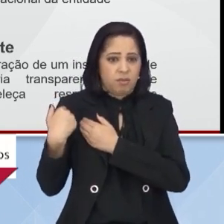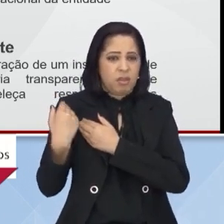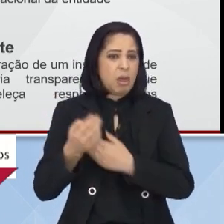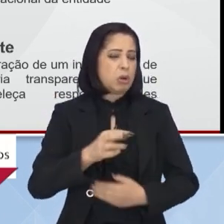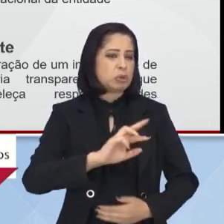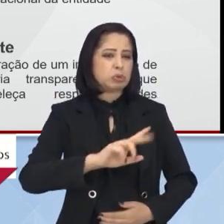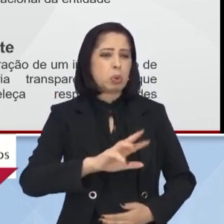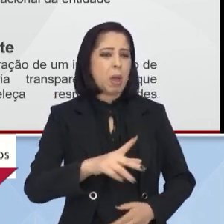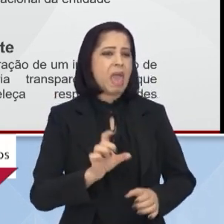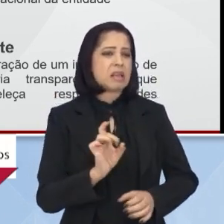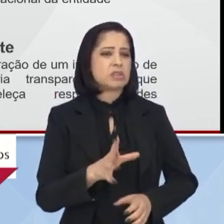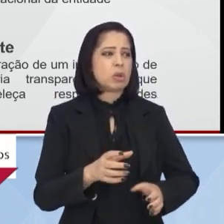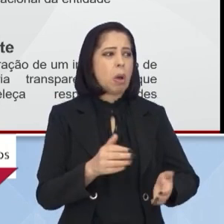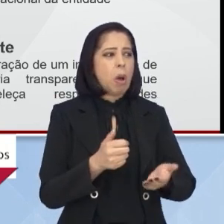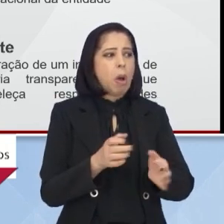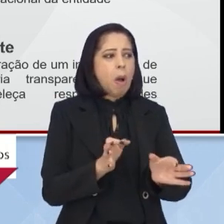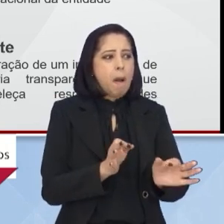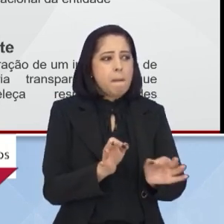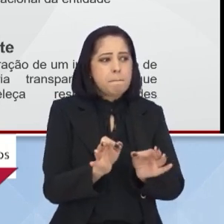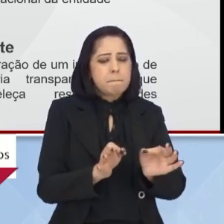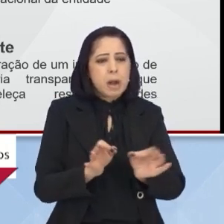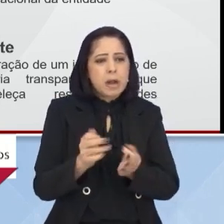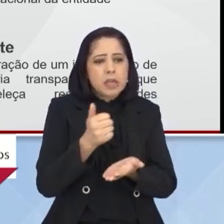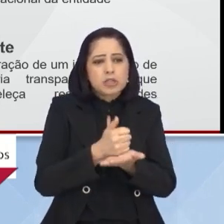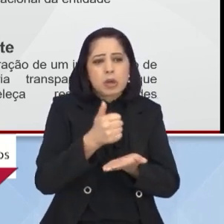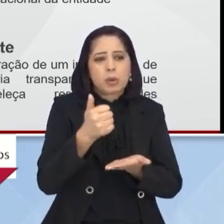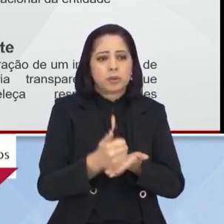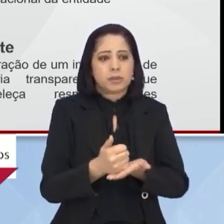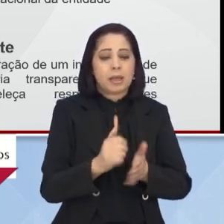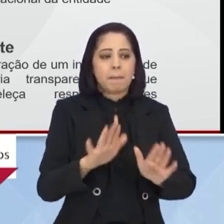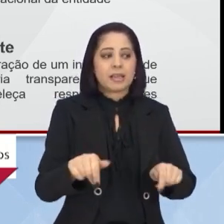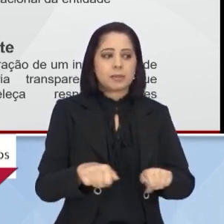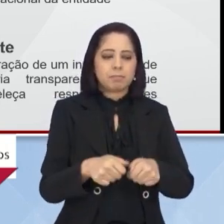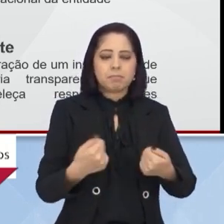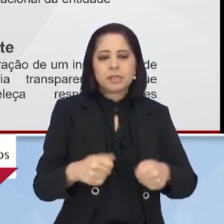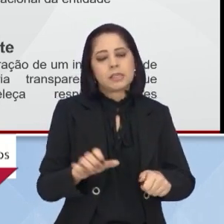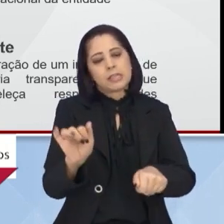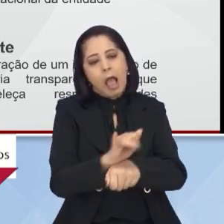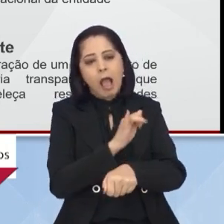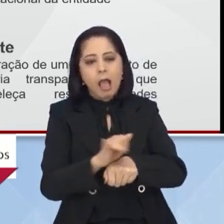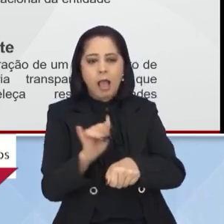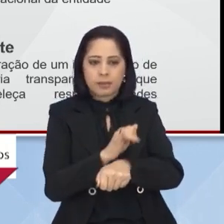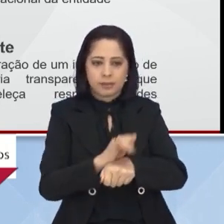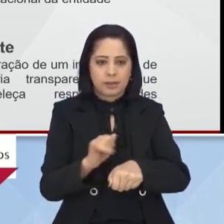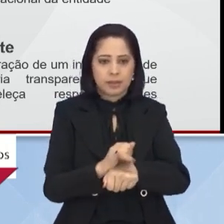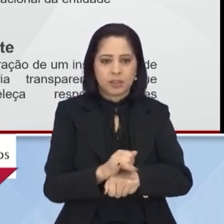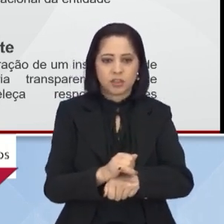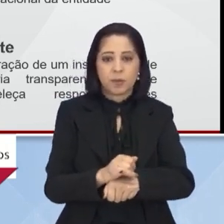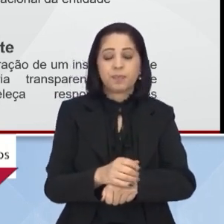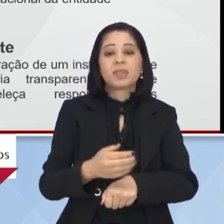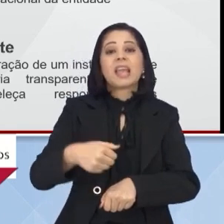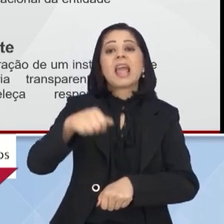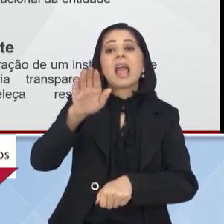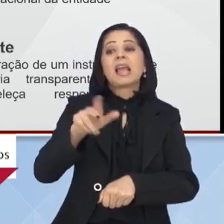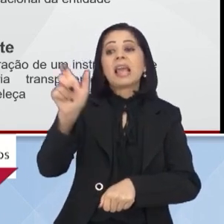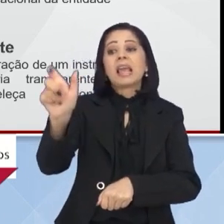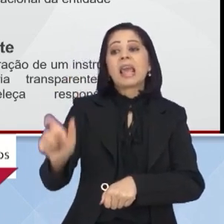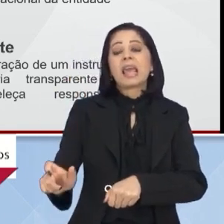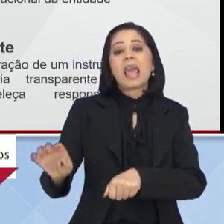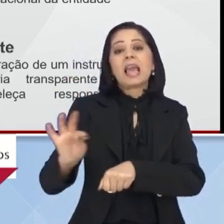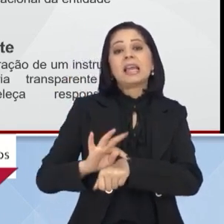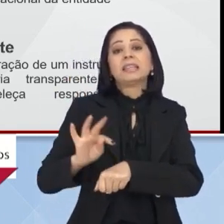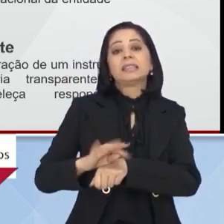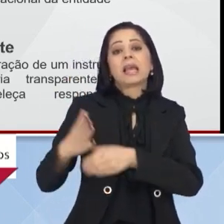planejamento dessa contratação Mas pelo planejamento estratégico do município essa pessoa esse técnico que vai eh